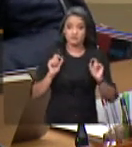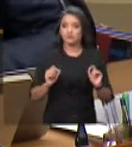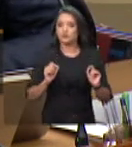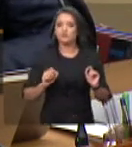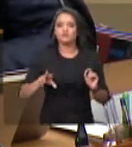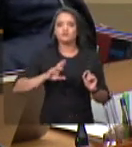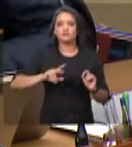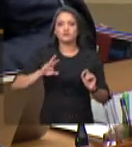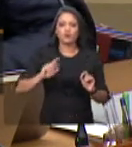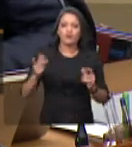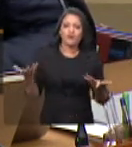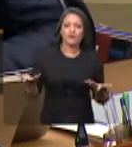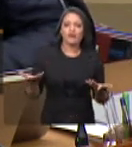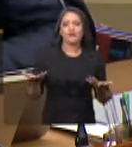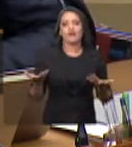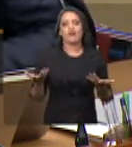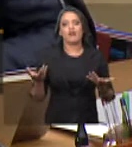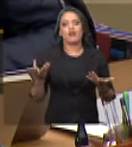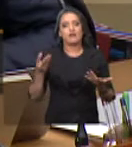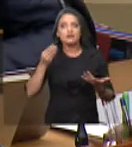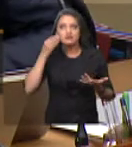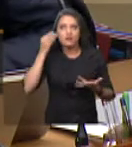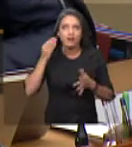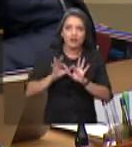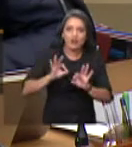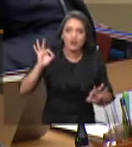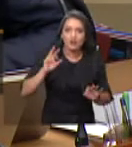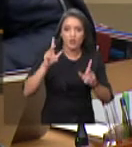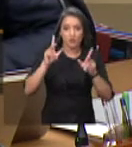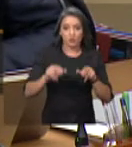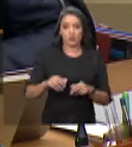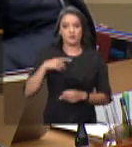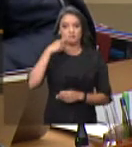tão longeva como a do eminente decano